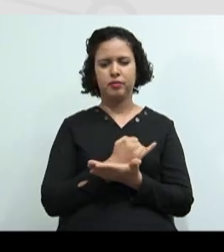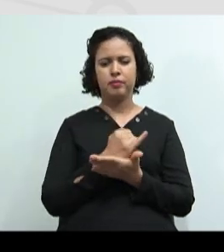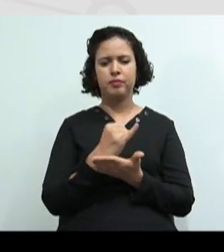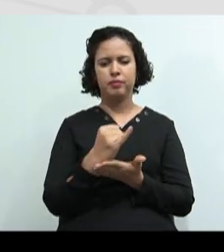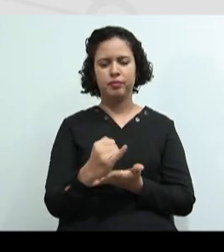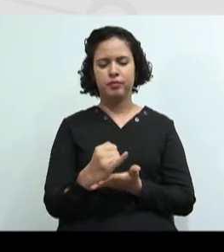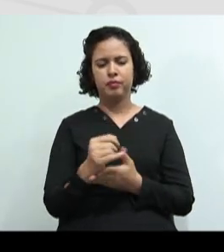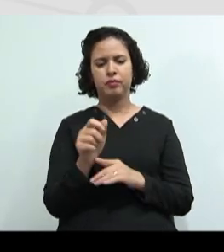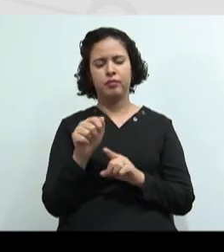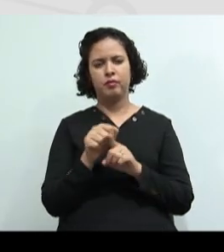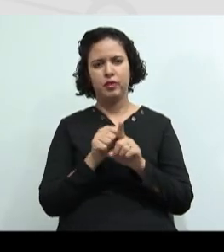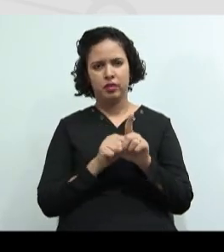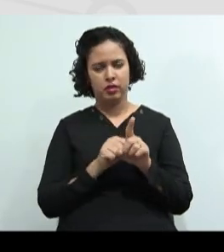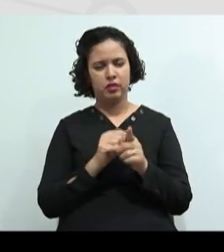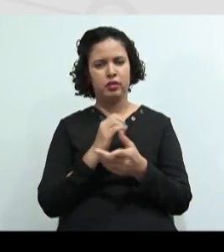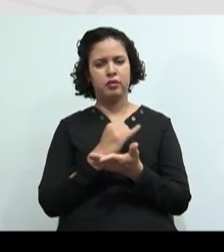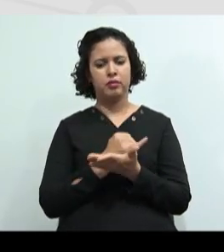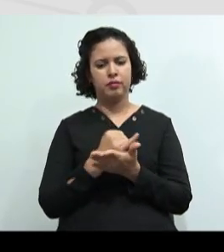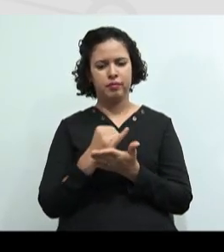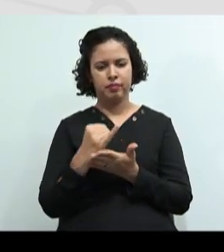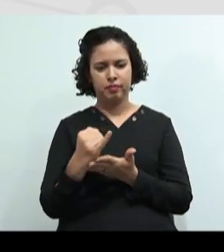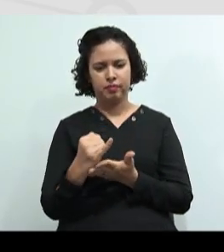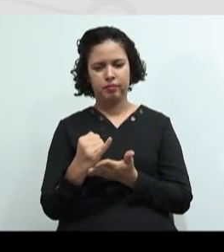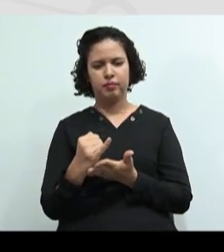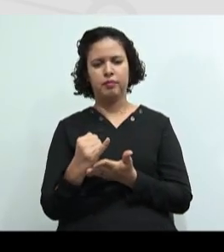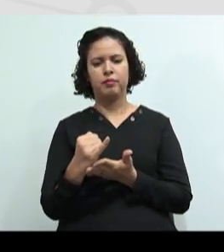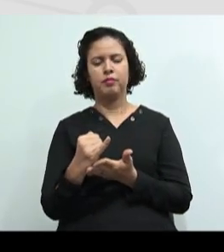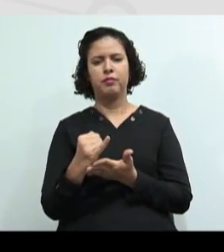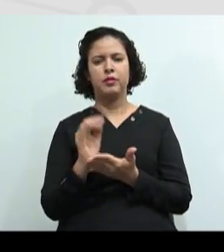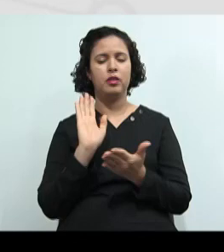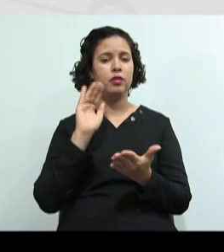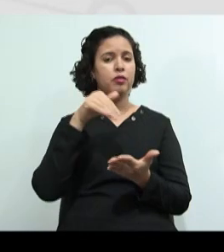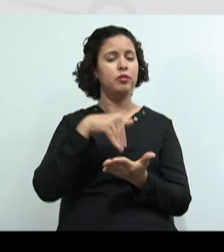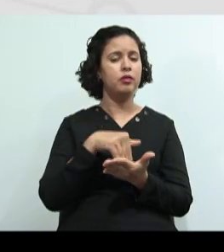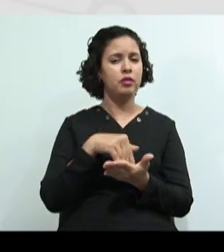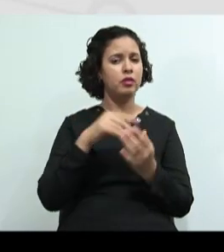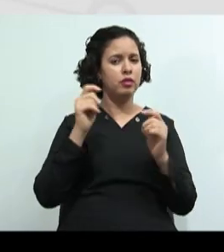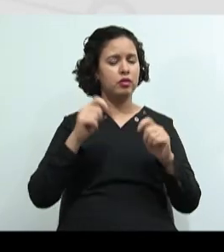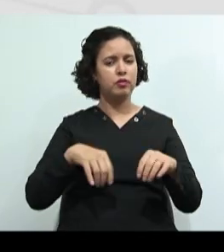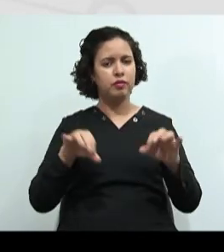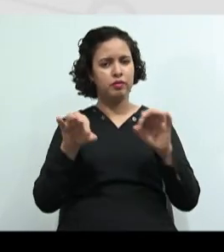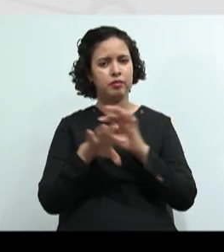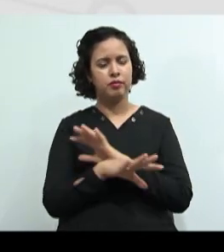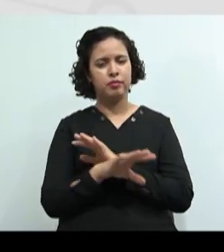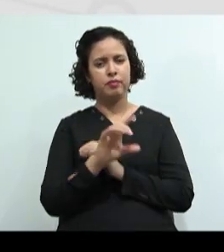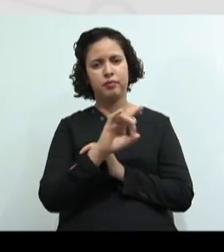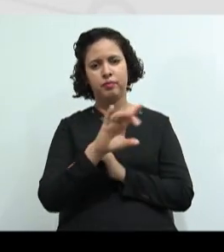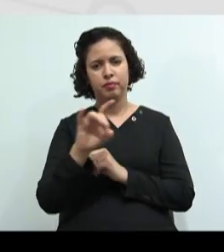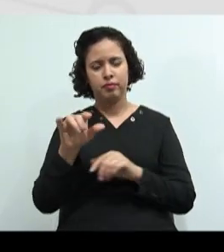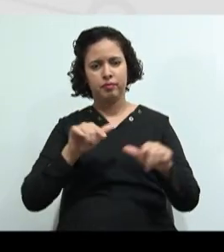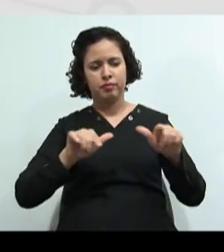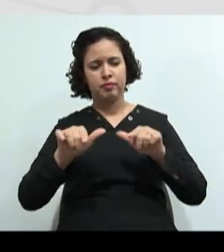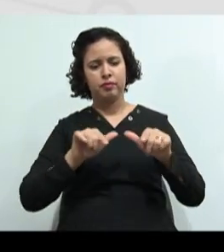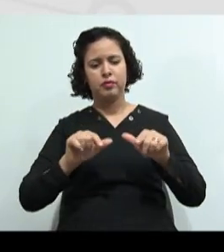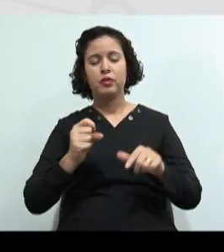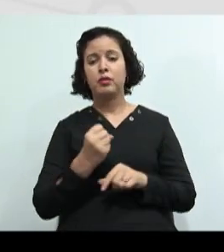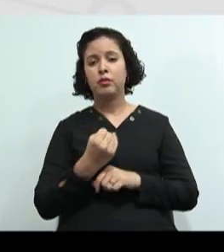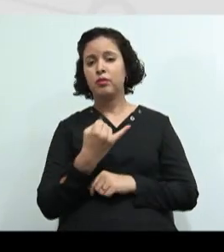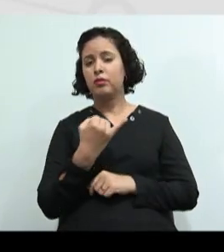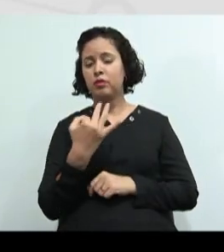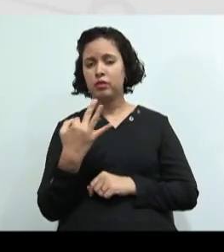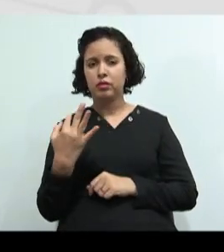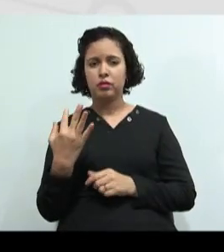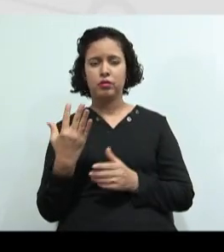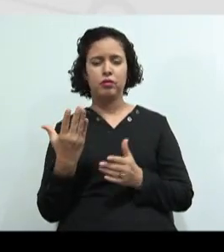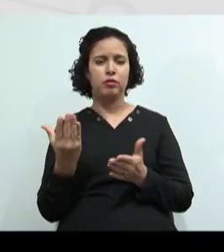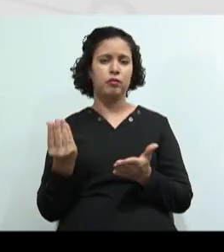lembra lá, tudo isso vem naquelas metas SMART, Data de início e fim prevista para cada ação. Qual será o orçamento